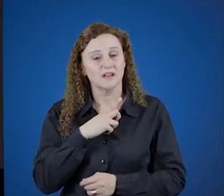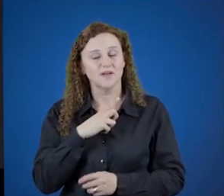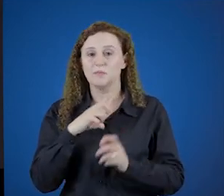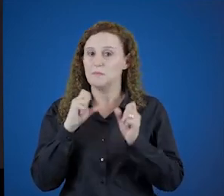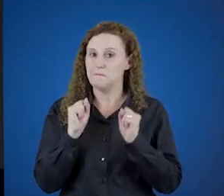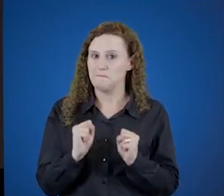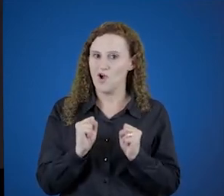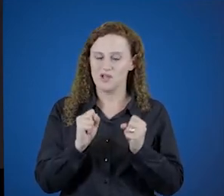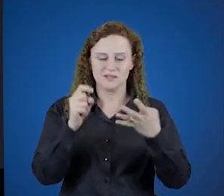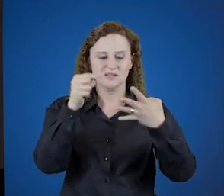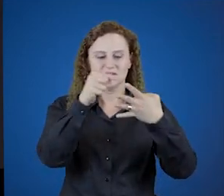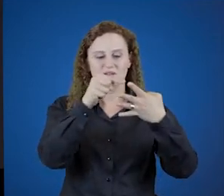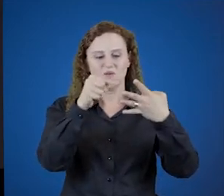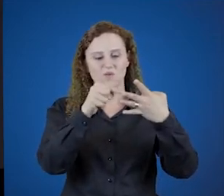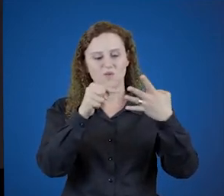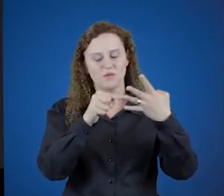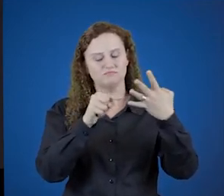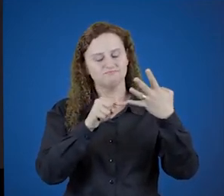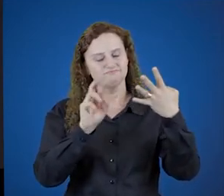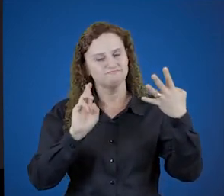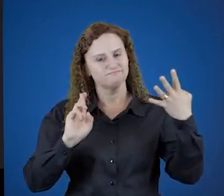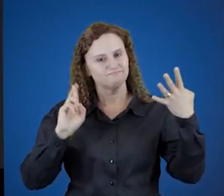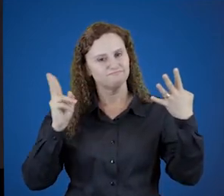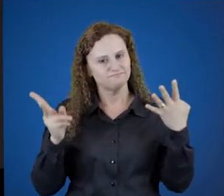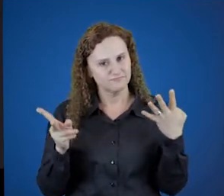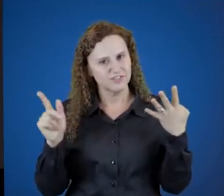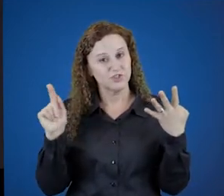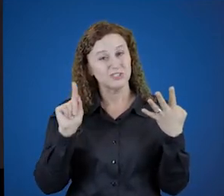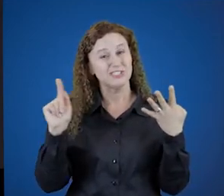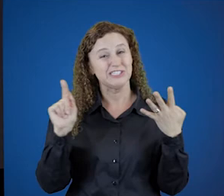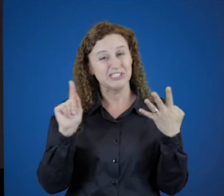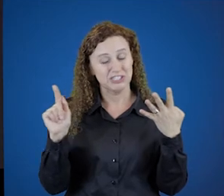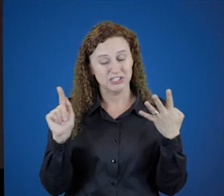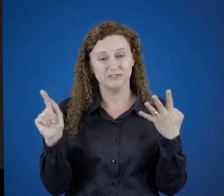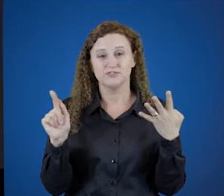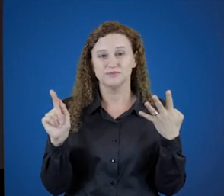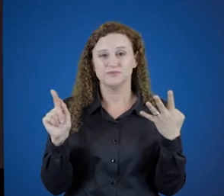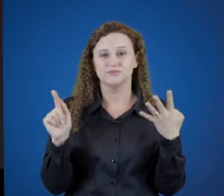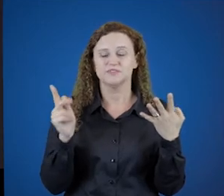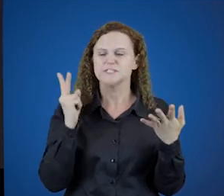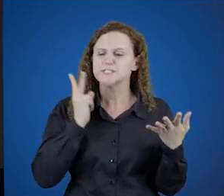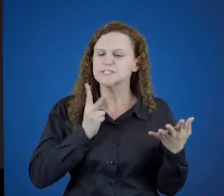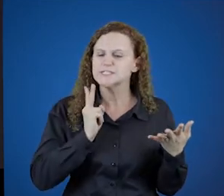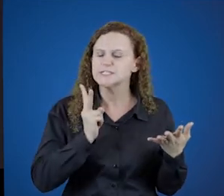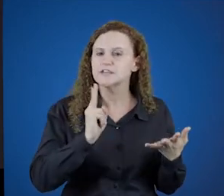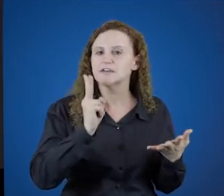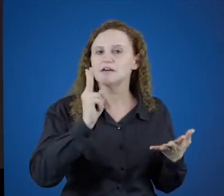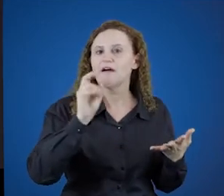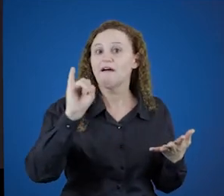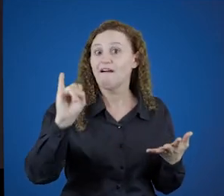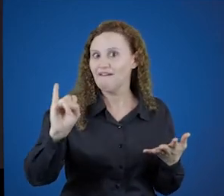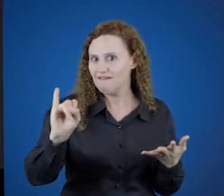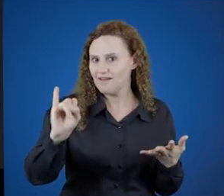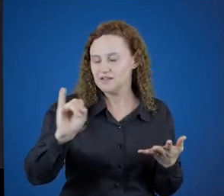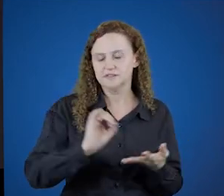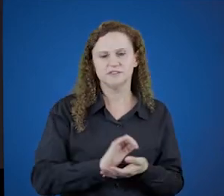aí para vocês que ela pode terminar de 4 maneiras diferentes no entanto o genitivo vai ser sempre em